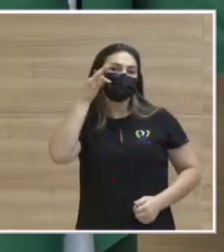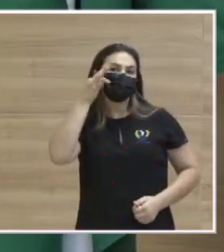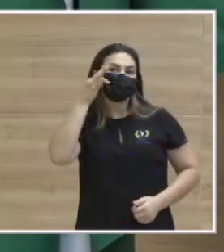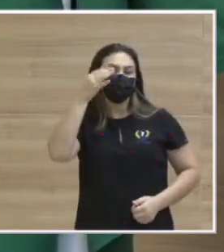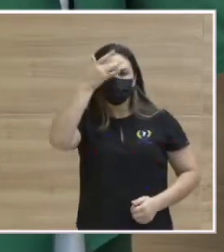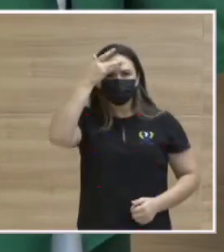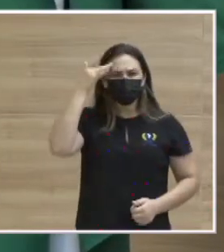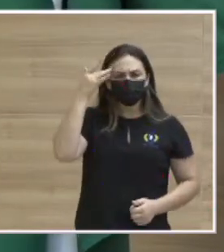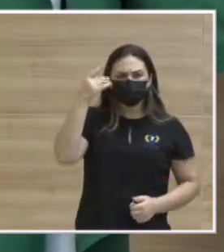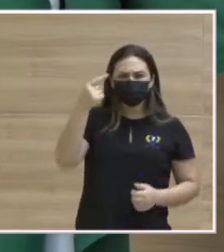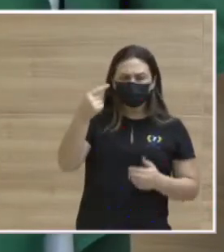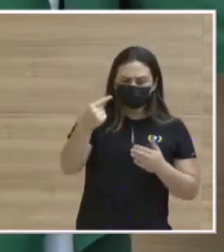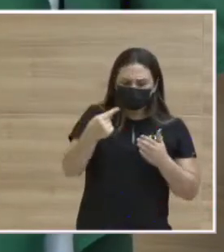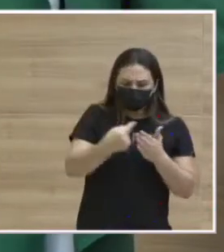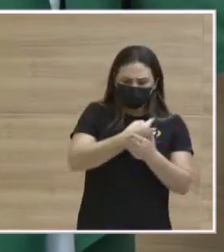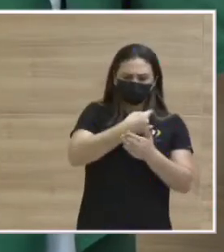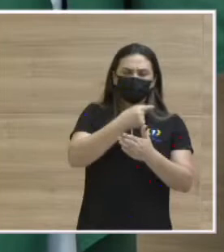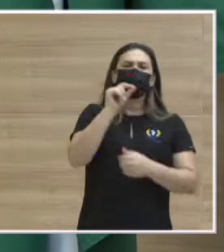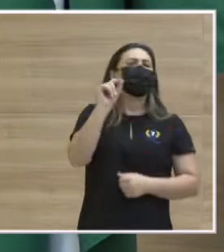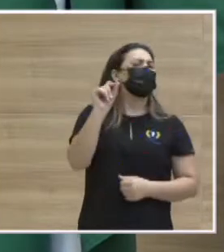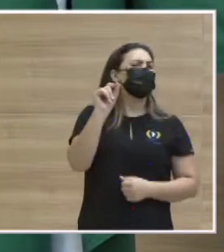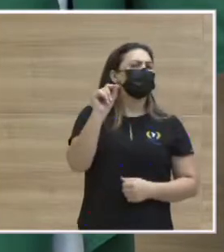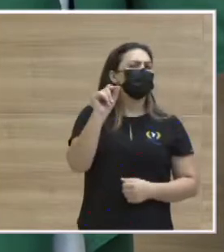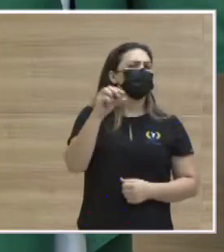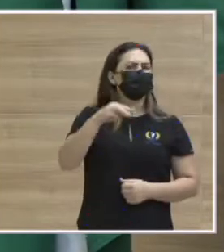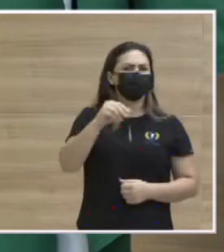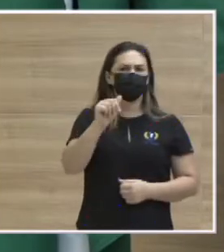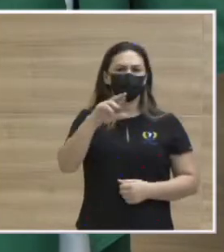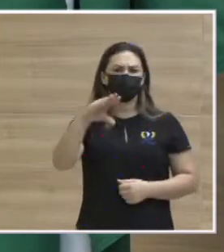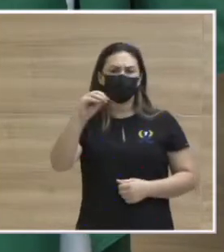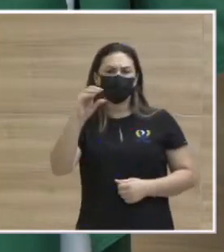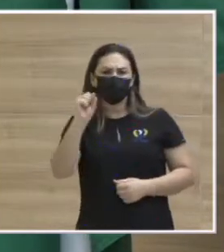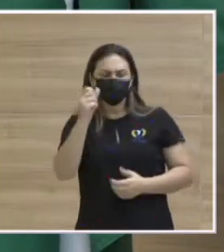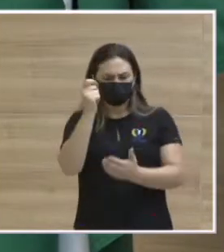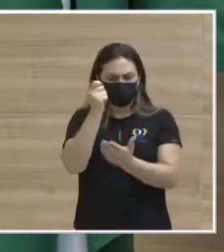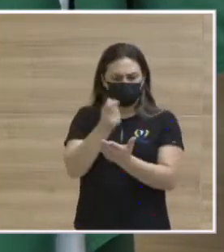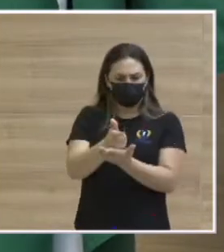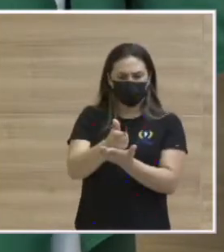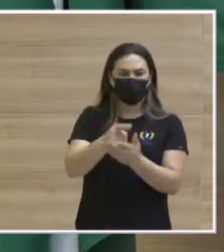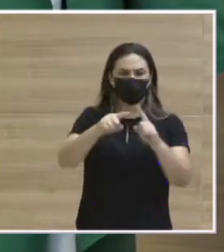pessoas questionavam quem era o Marcos Edgar Hirt da denúncia da compra do terreno.